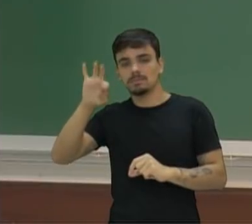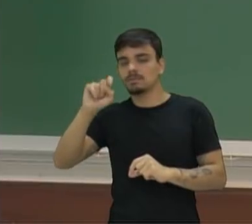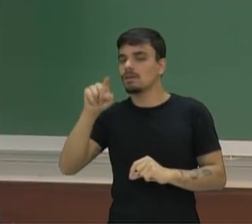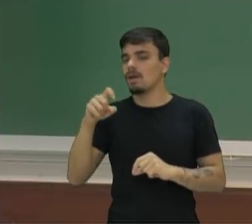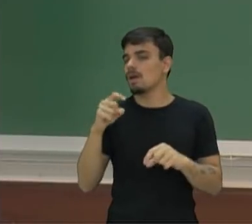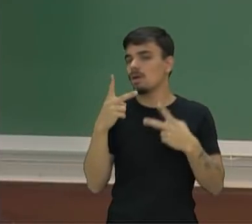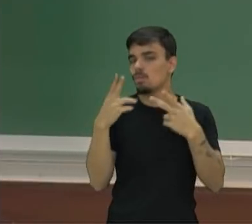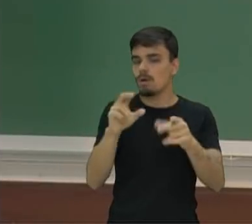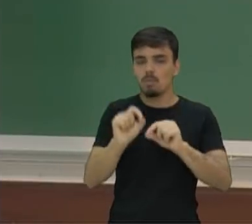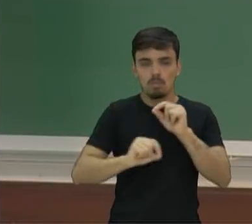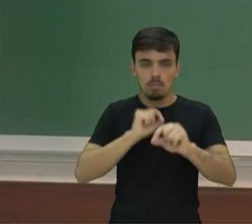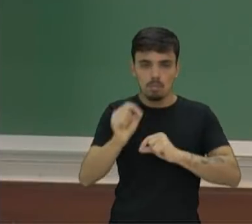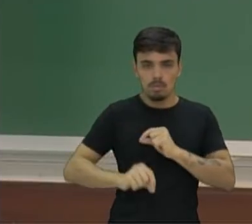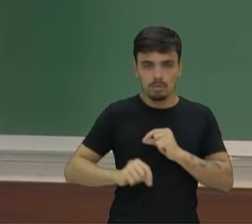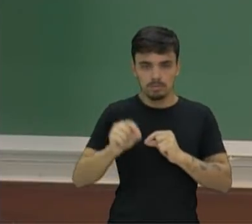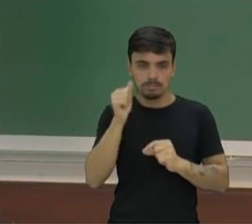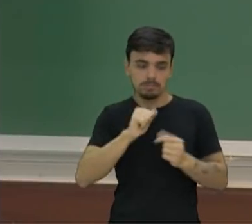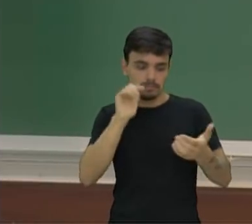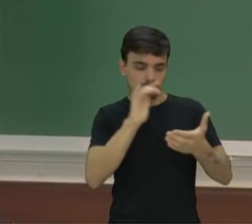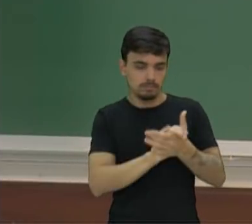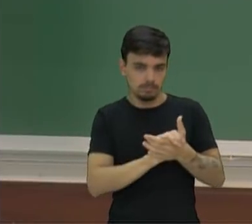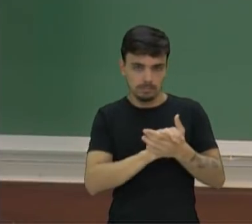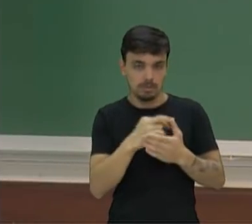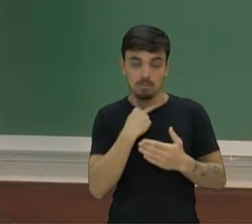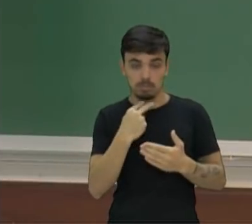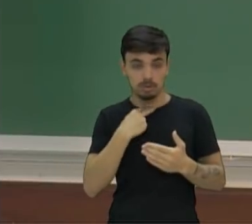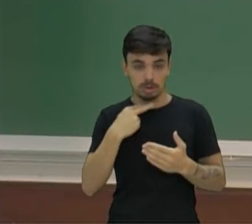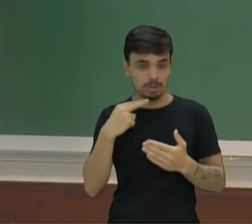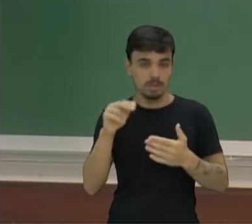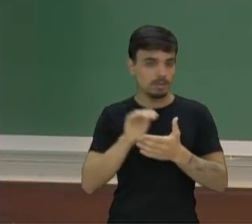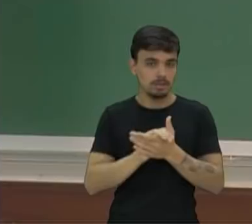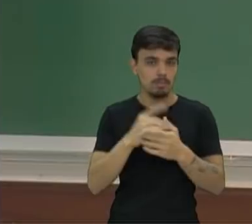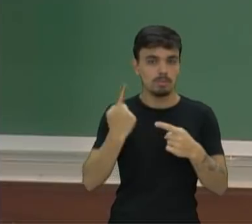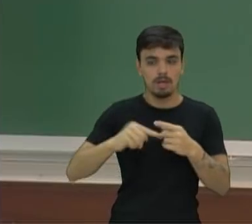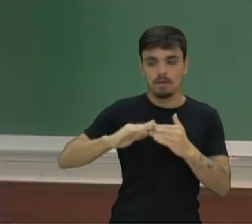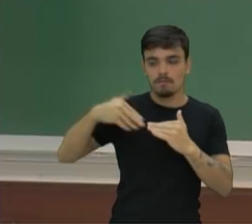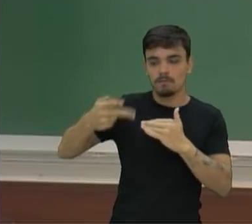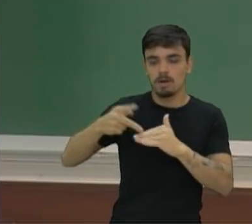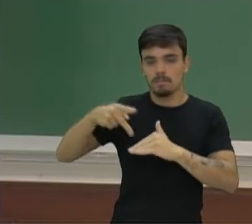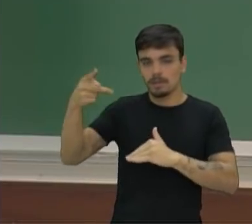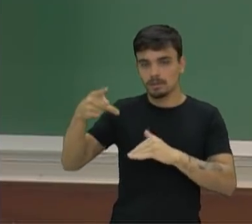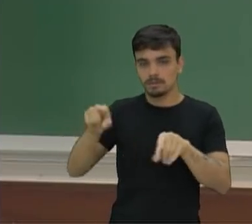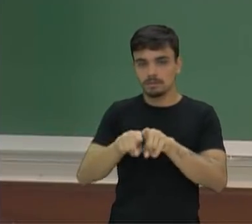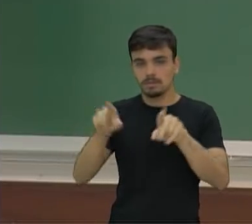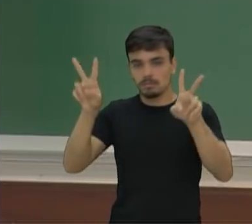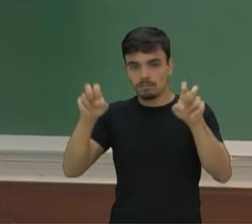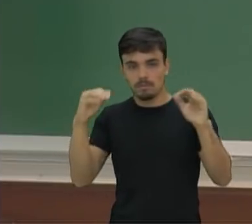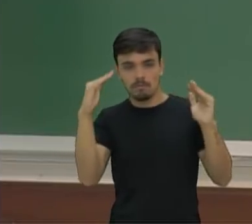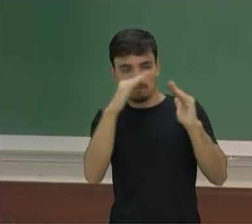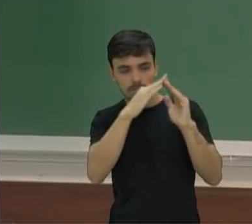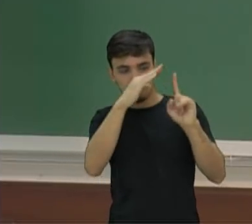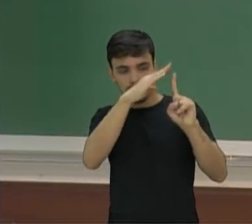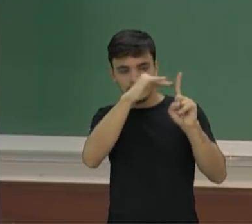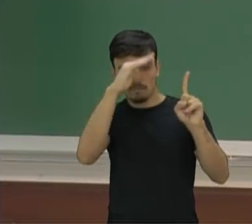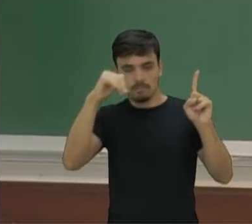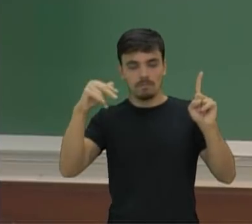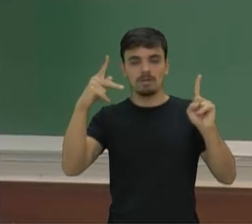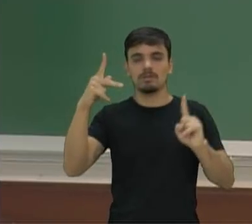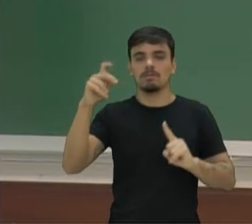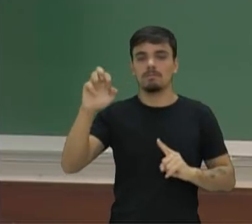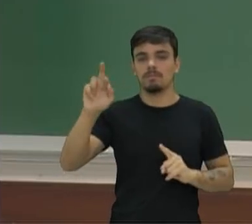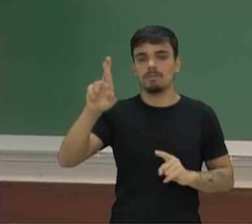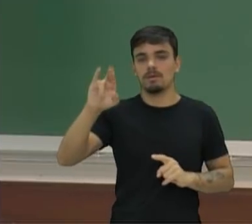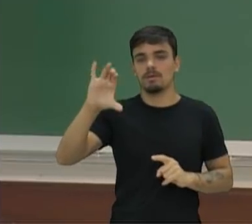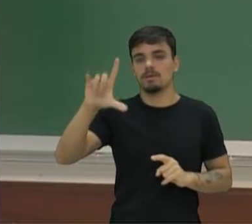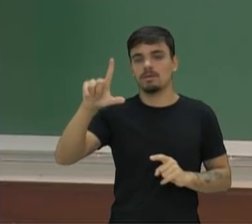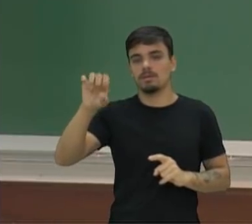se fosse uma esposa, não podia casar porque ela era estrangeira do famoso Péricles, né, o grande